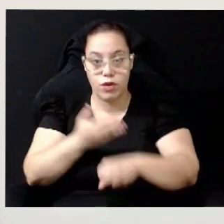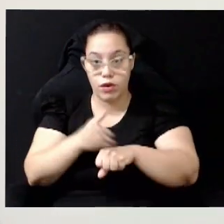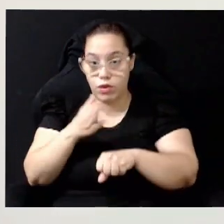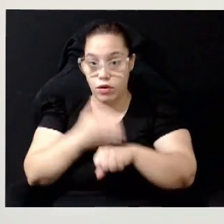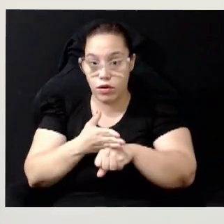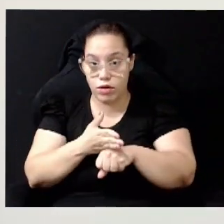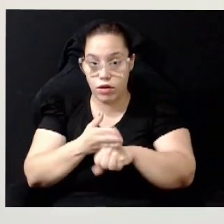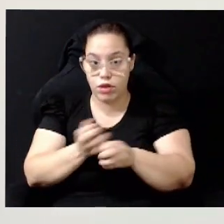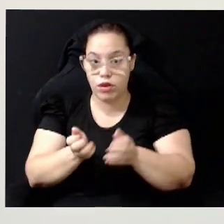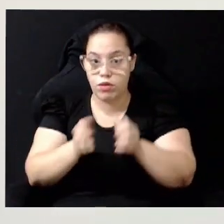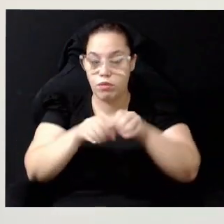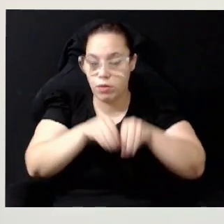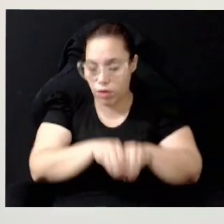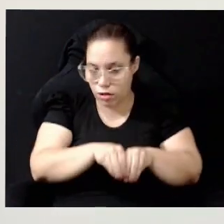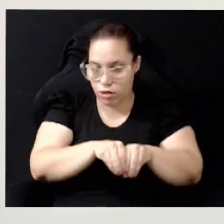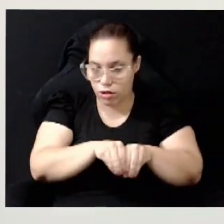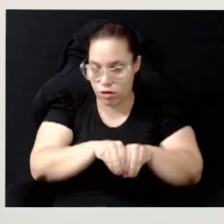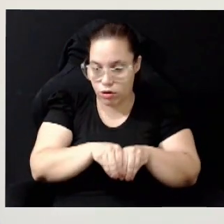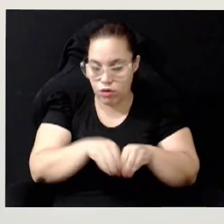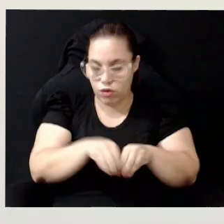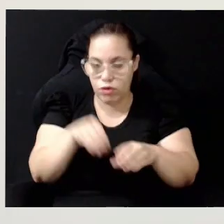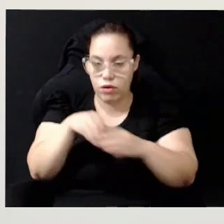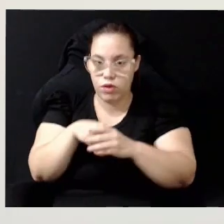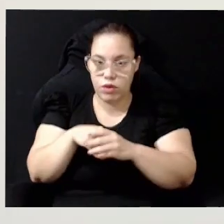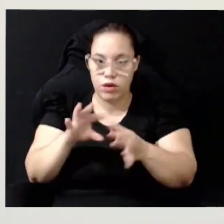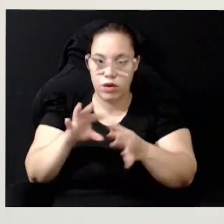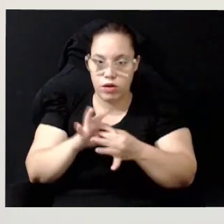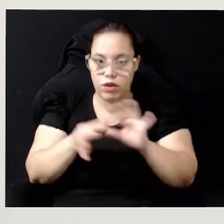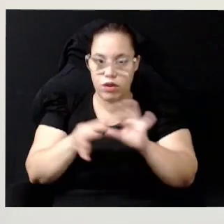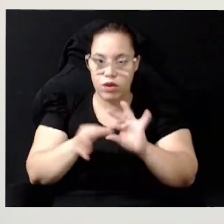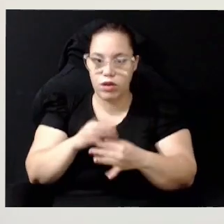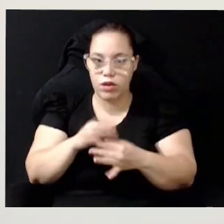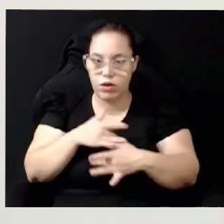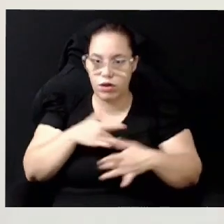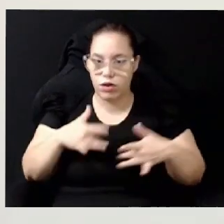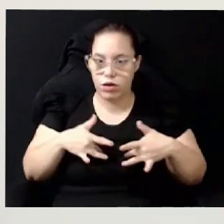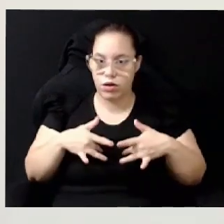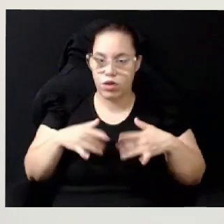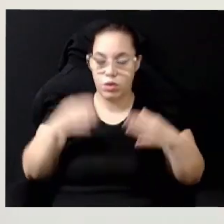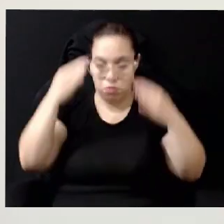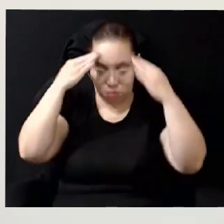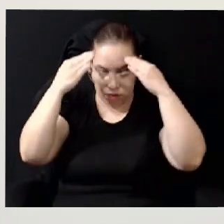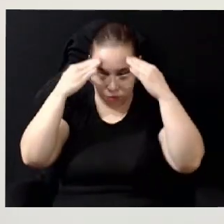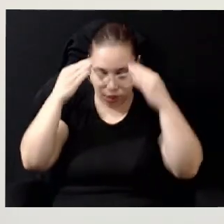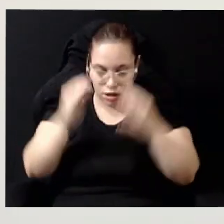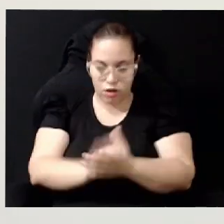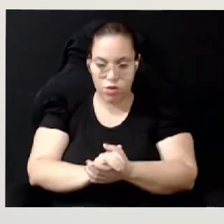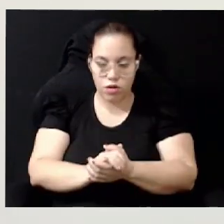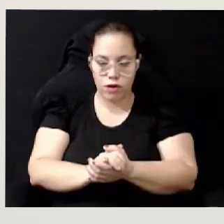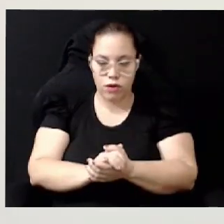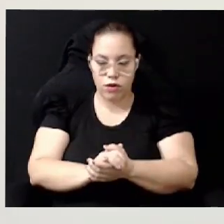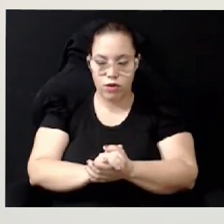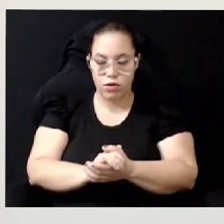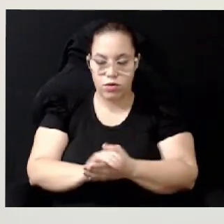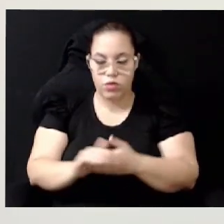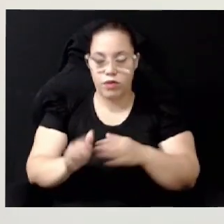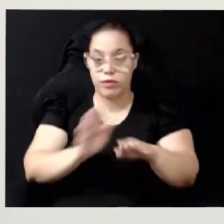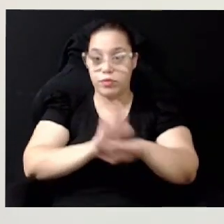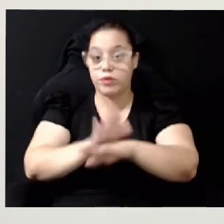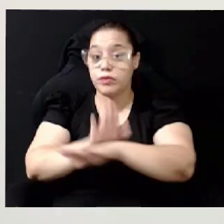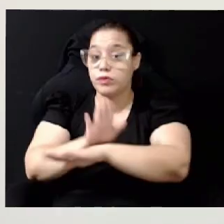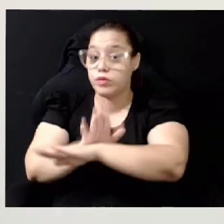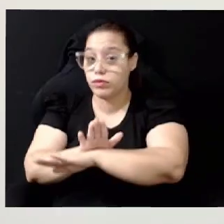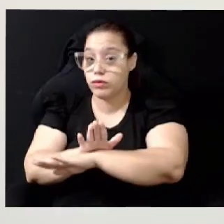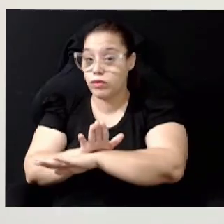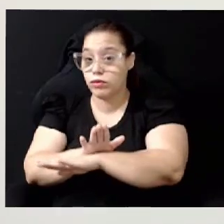implementada dentro do contexto da saúde, dentro da psicoterapia, como uma ferramenta que ajuda as pessoas a